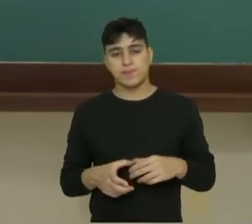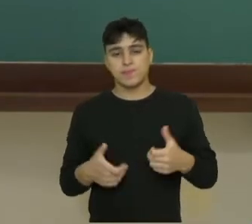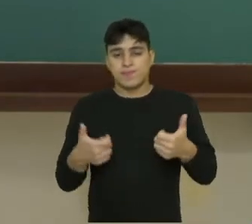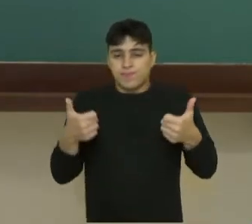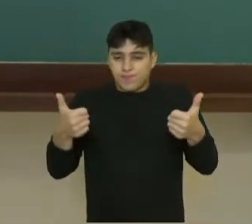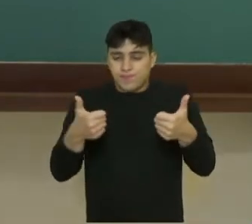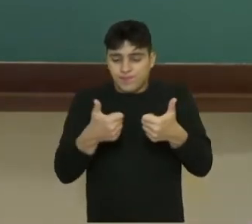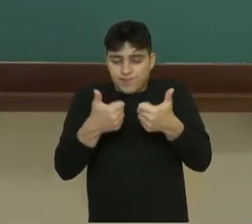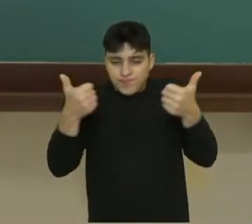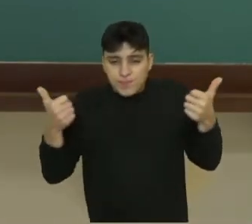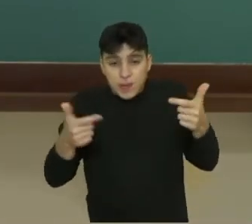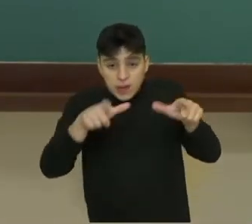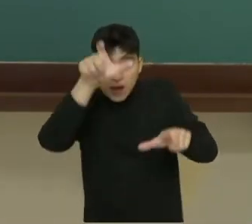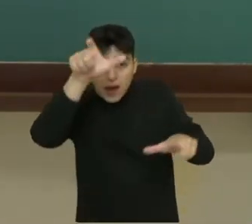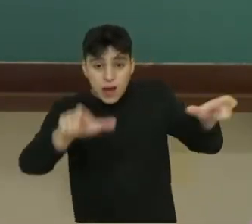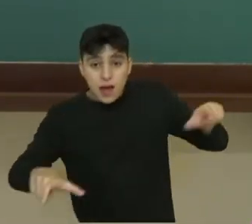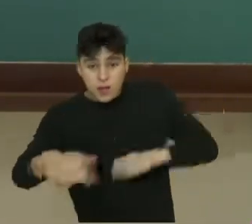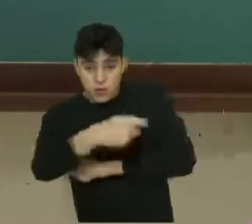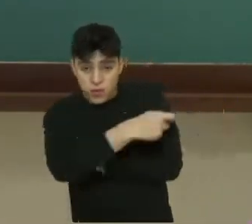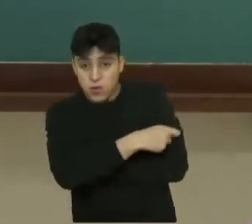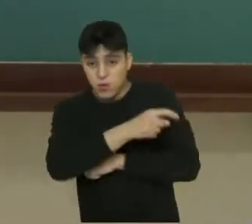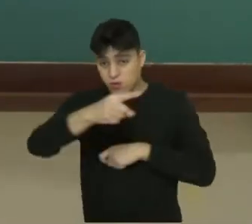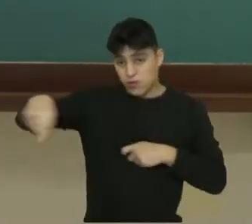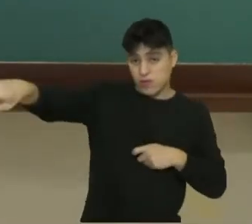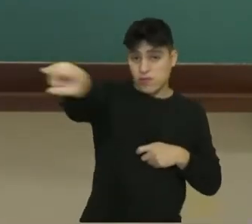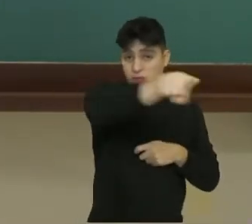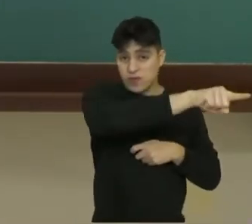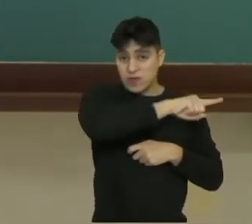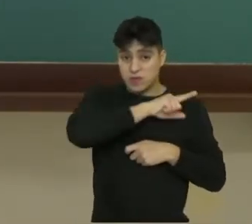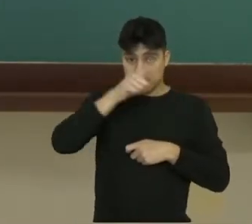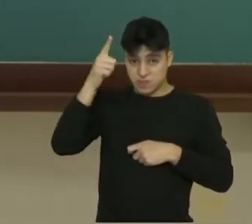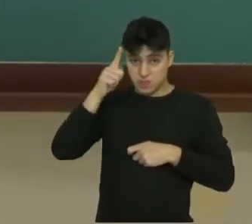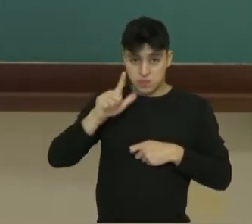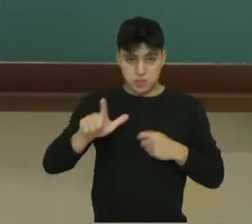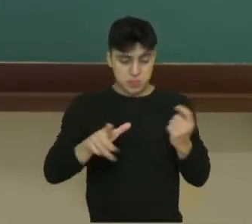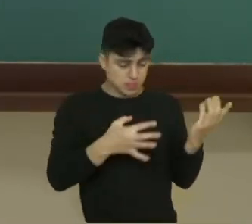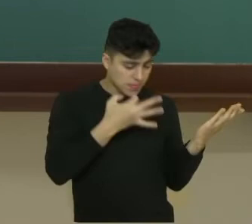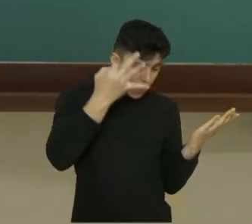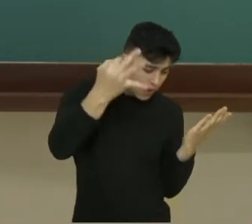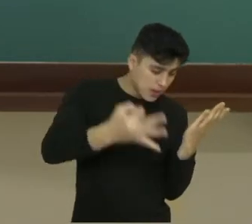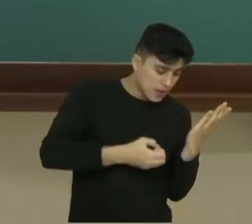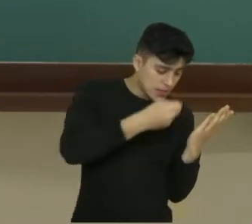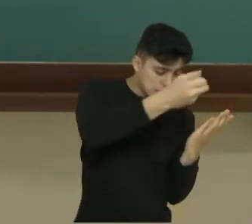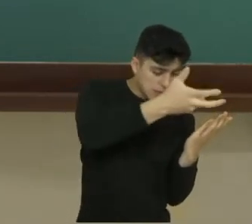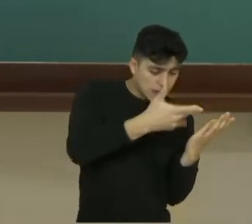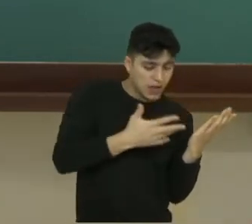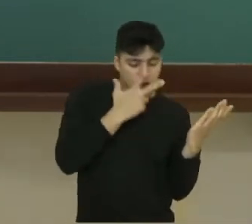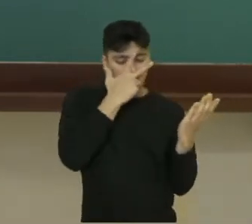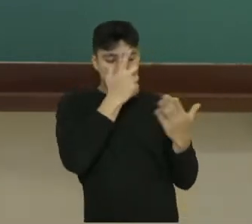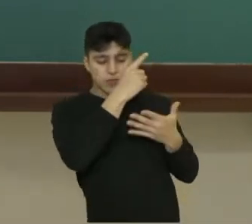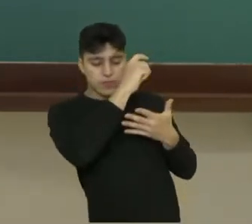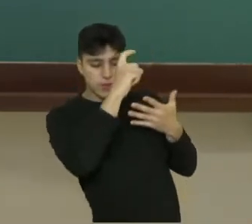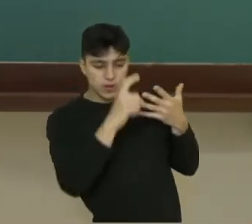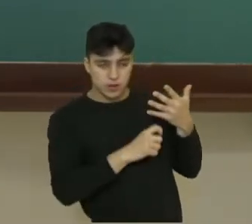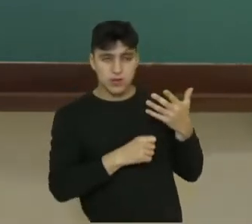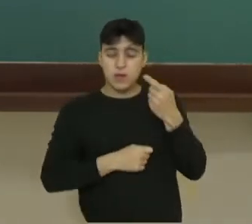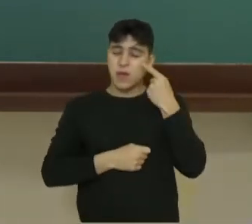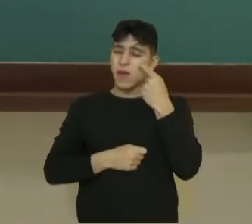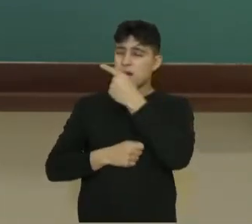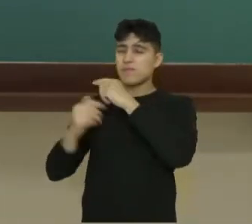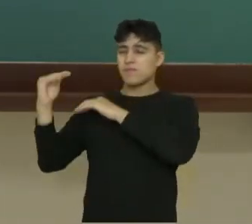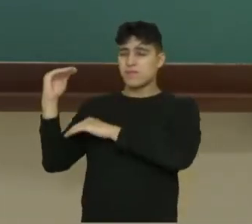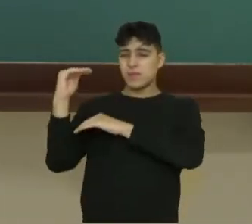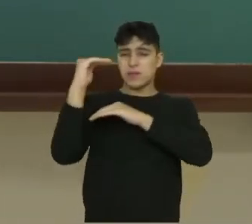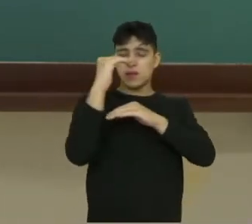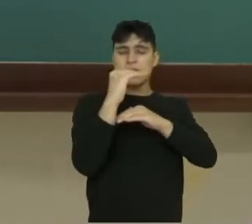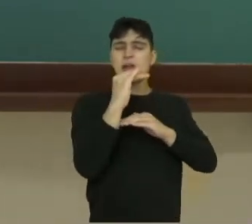E aí, meus queridos, conseguiram formular suas hipóteses, suas opiniões e tudo mais? Eu trouxe aqui uma pronta, né, para a gente